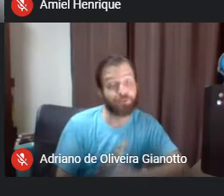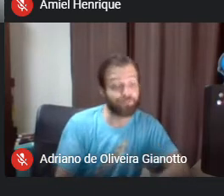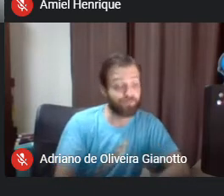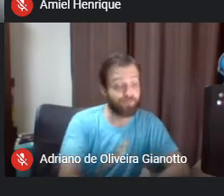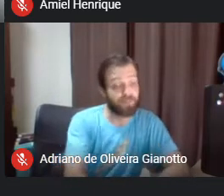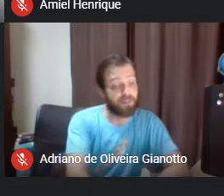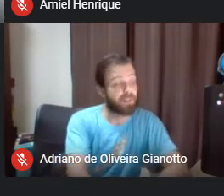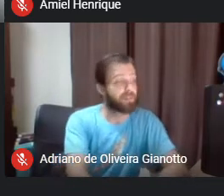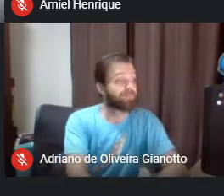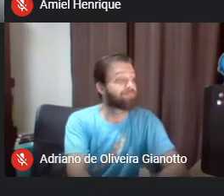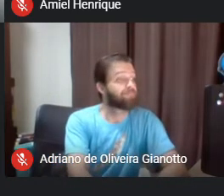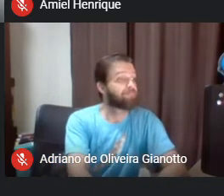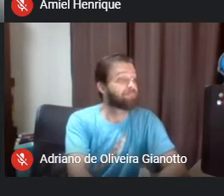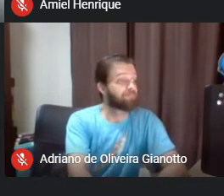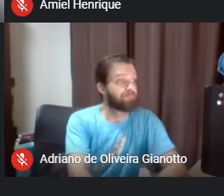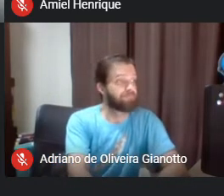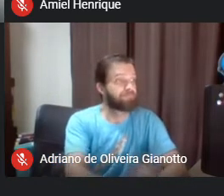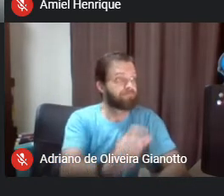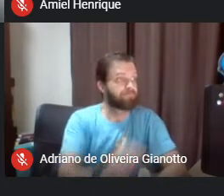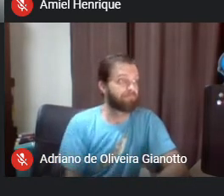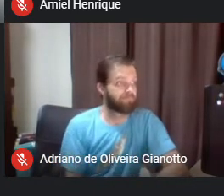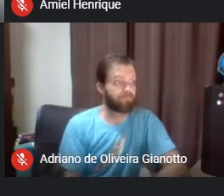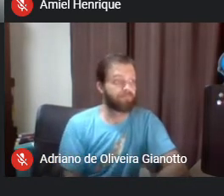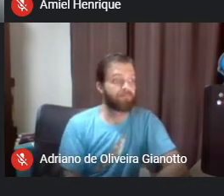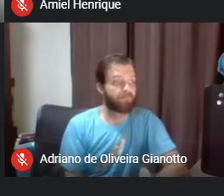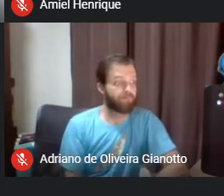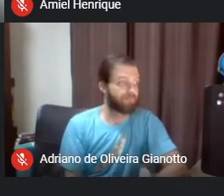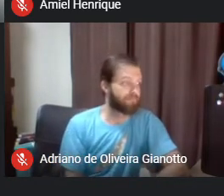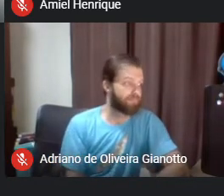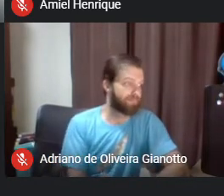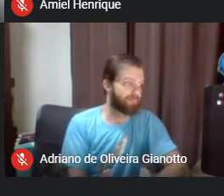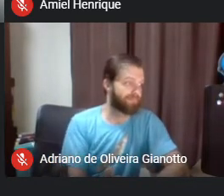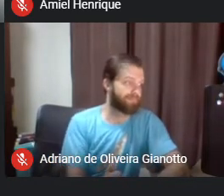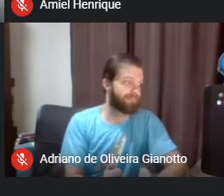processando ele e ele foi penalizado.